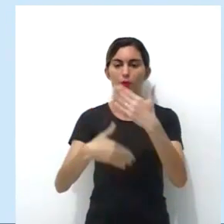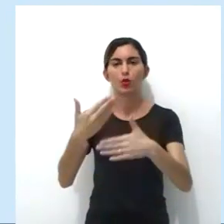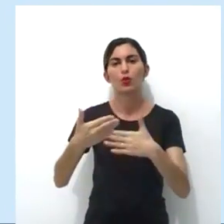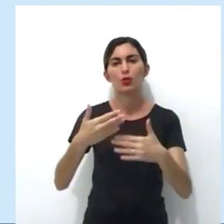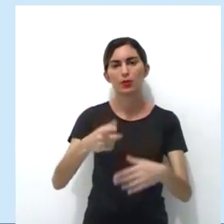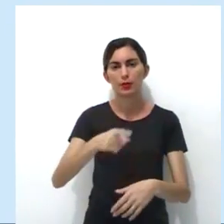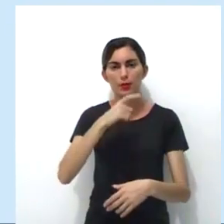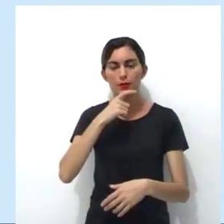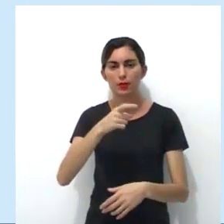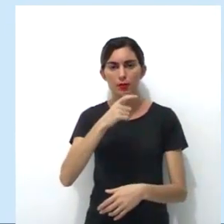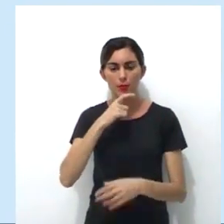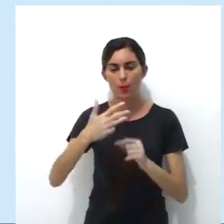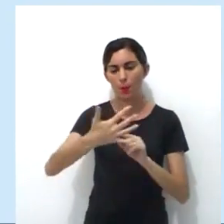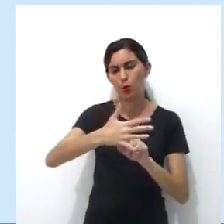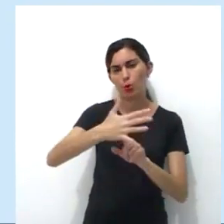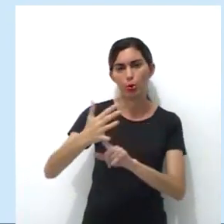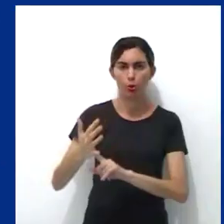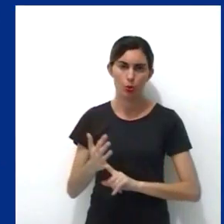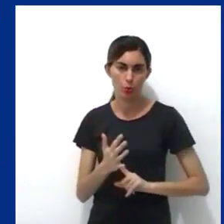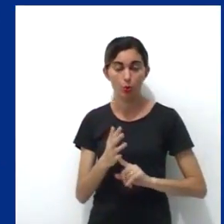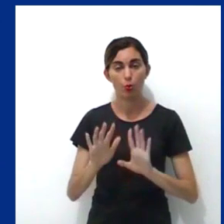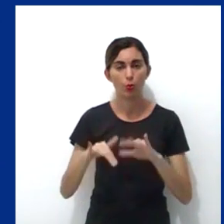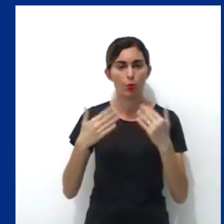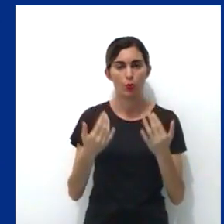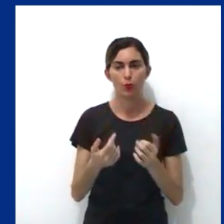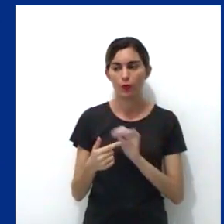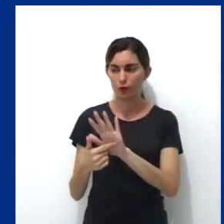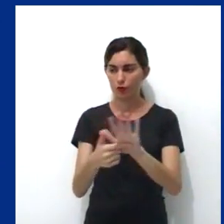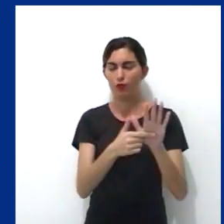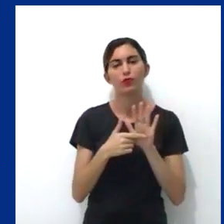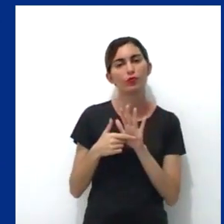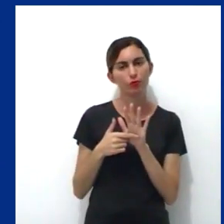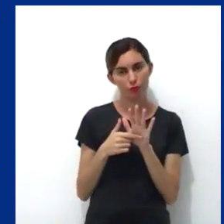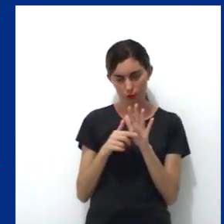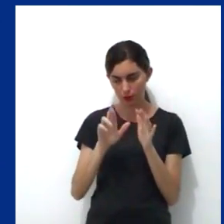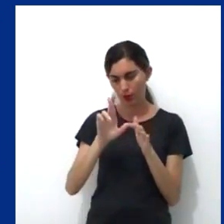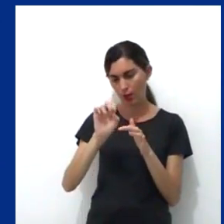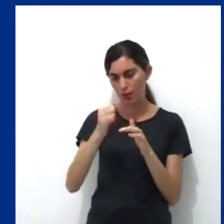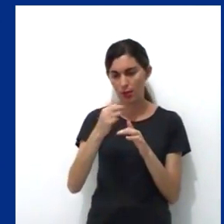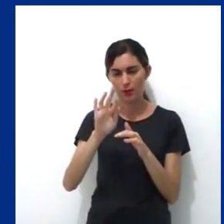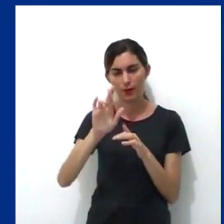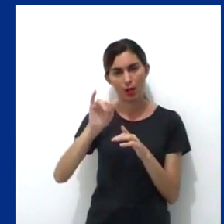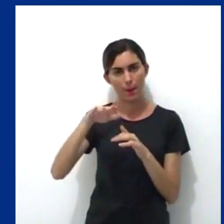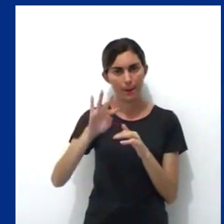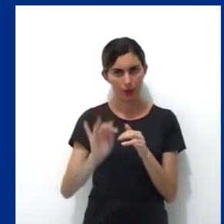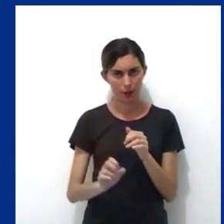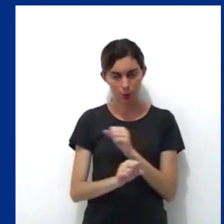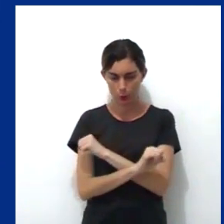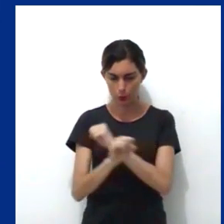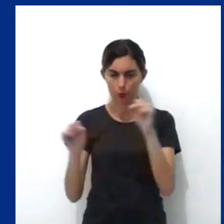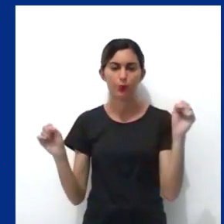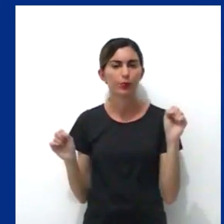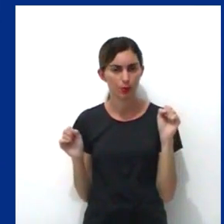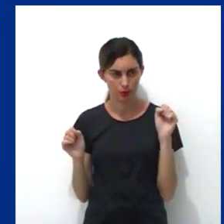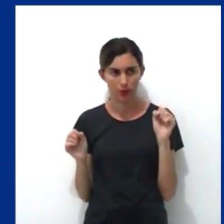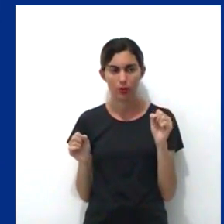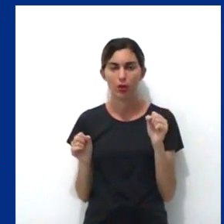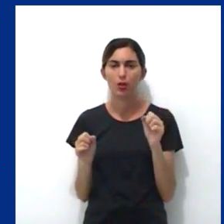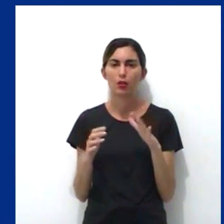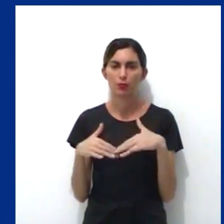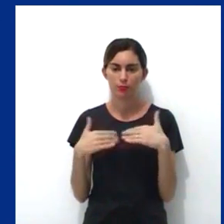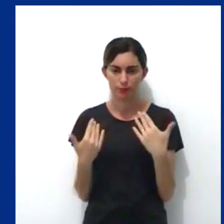de combustão interna nos motores de automóveis. Nesse processo é importante salientar